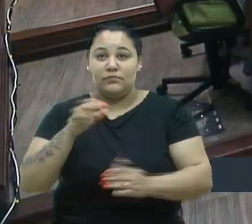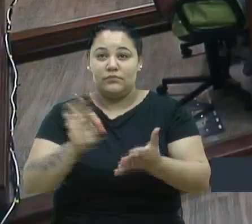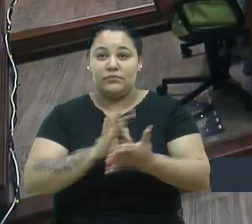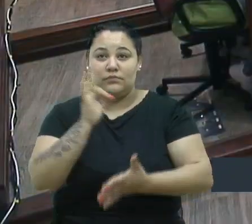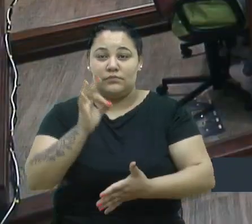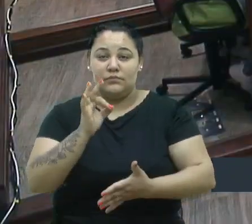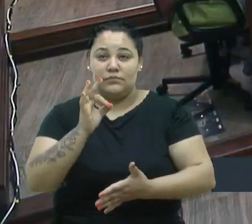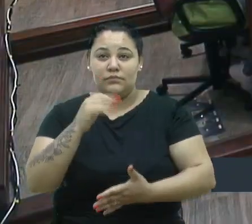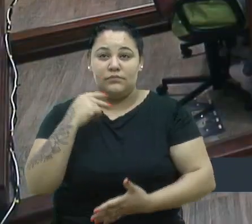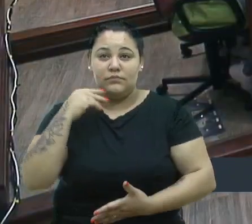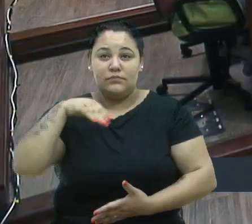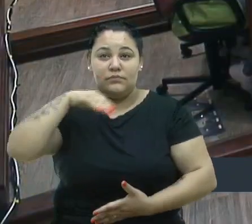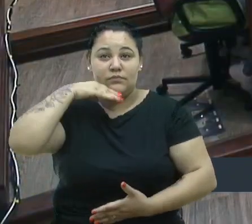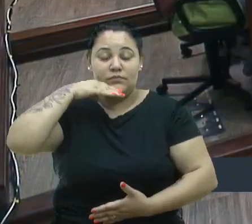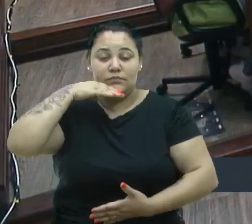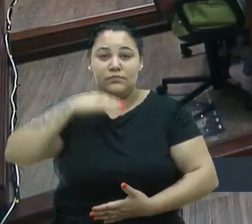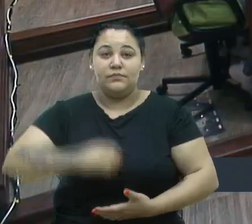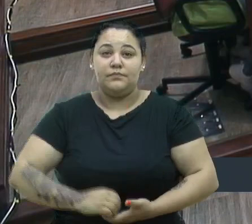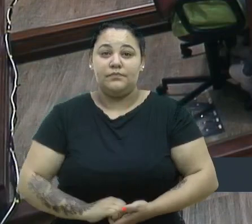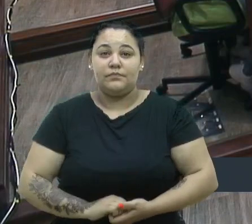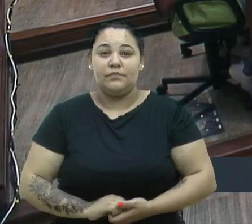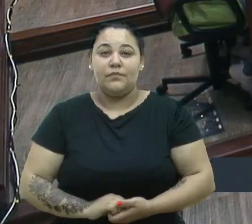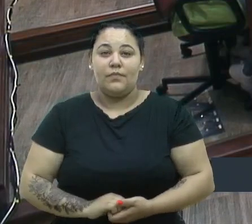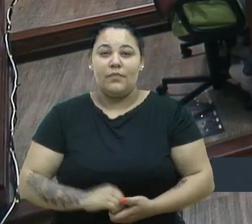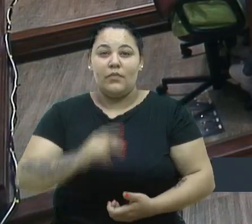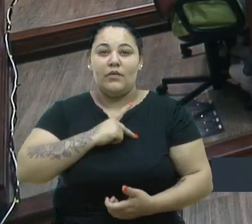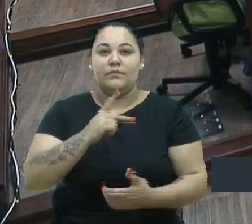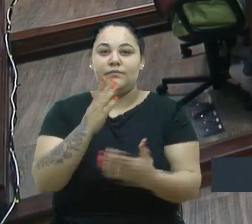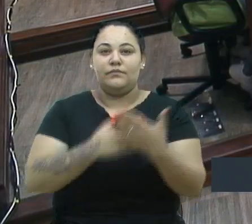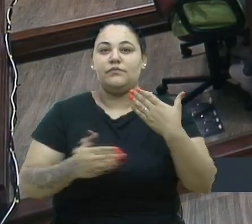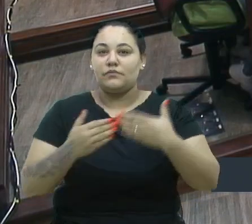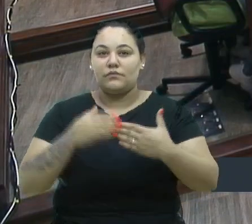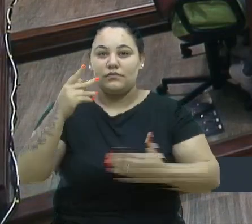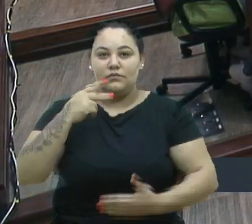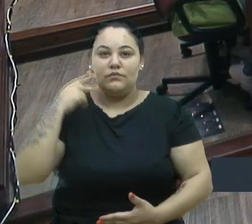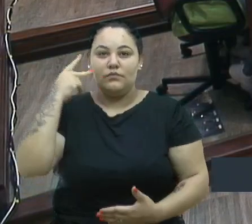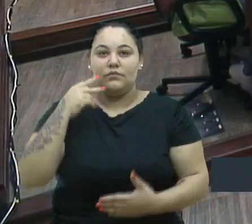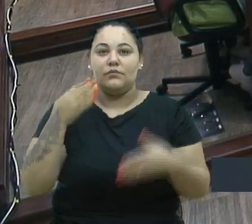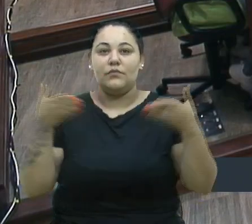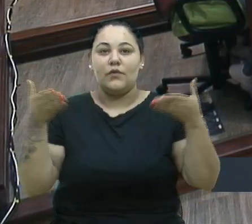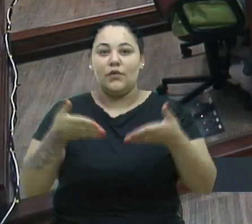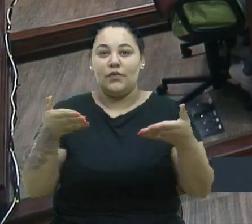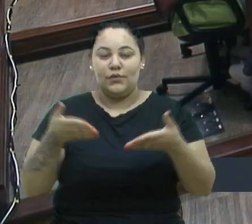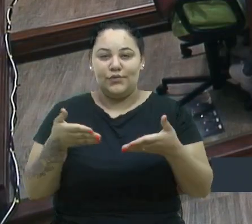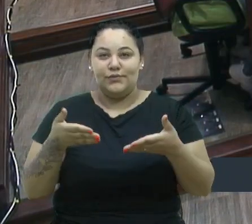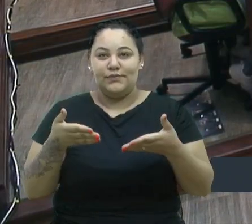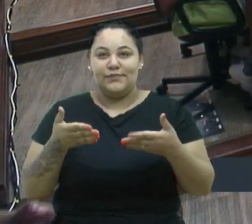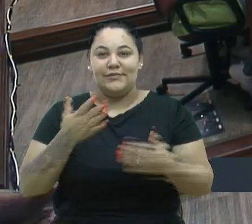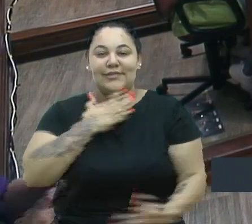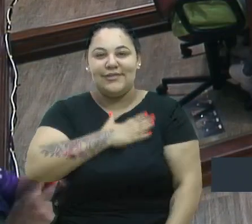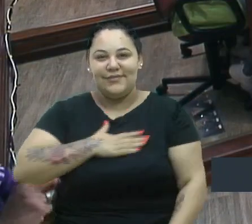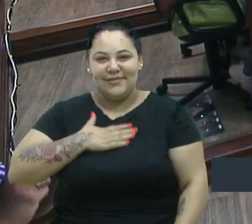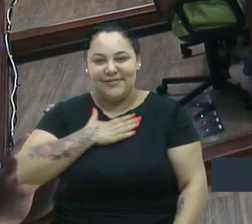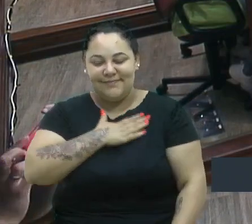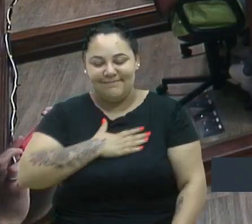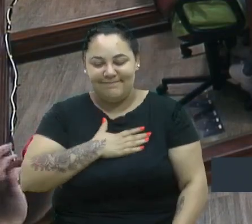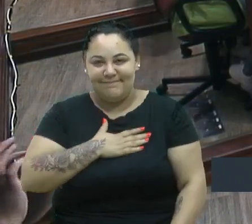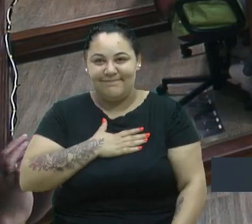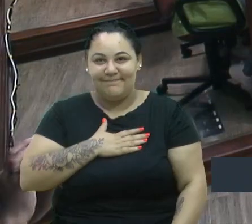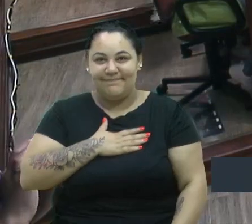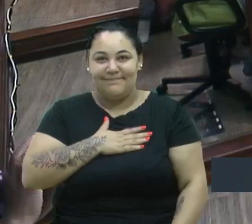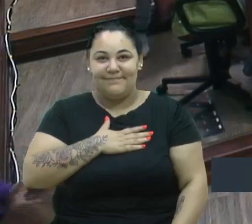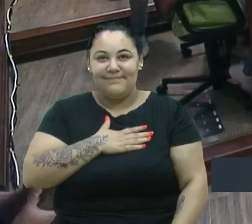palavra. Senhor presidente, senhoras e senhores vereadores, hoje, com grata satisfação, nós